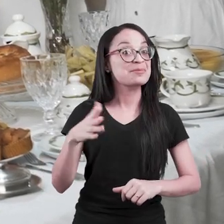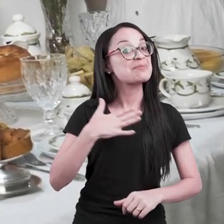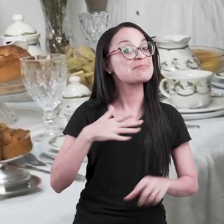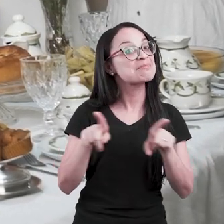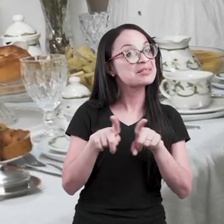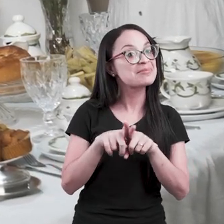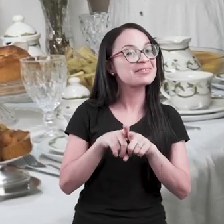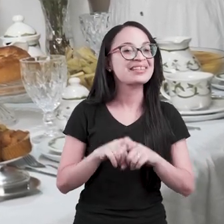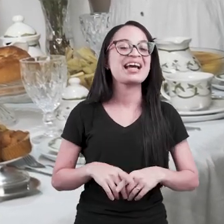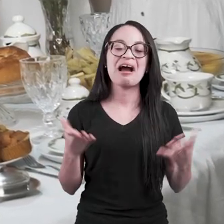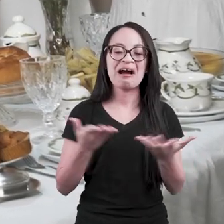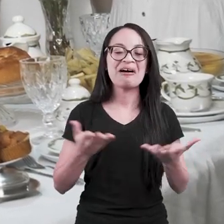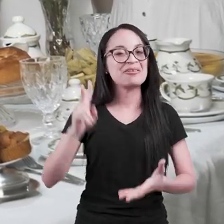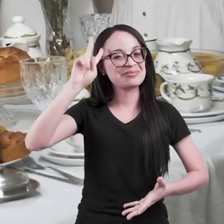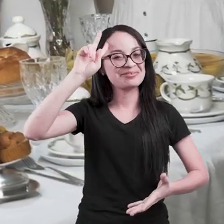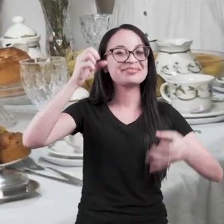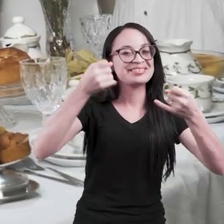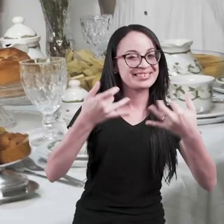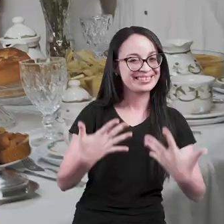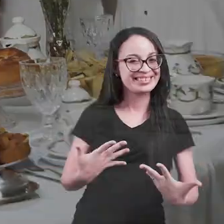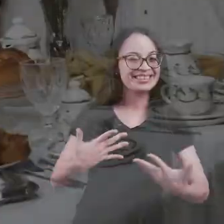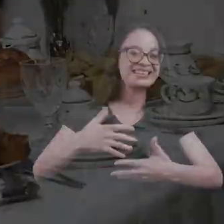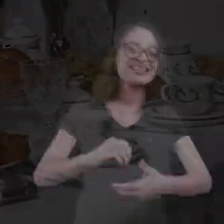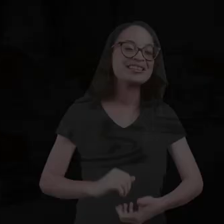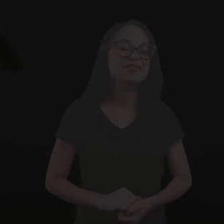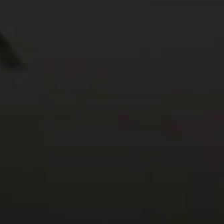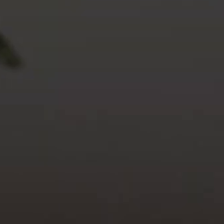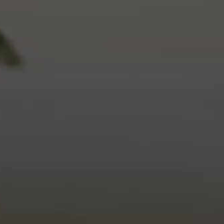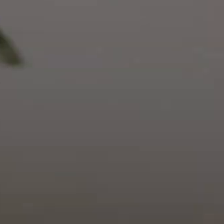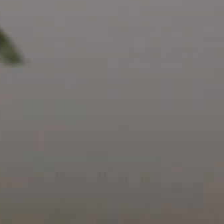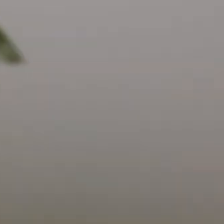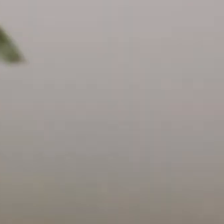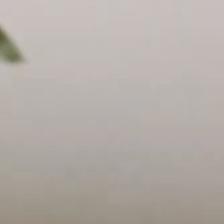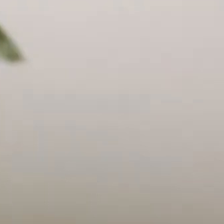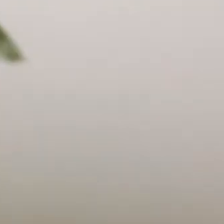também. É essa história que vamos contar agora.